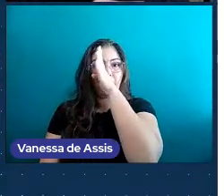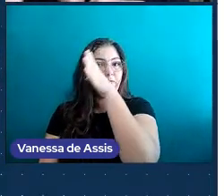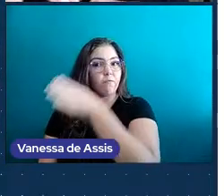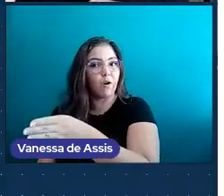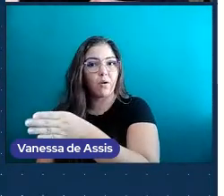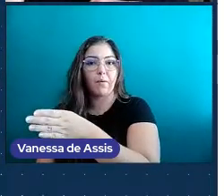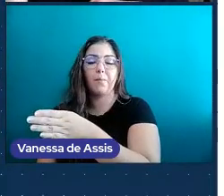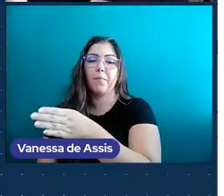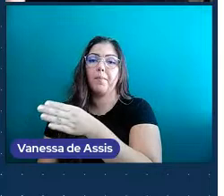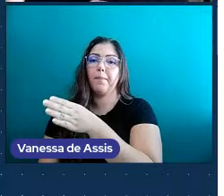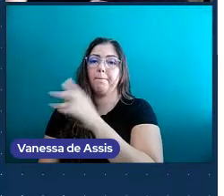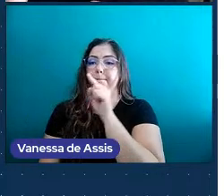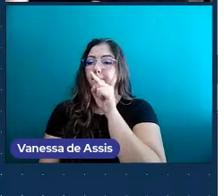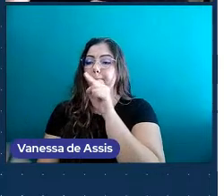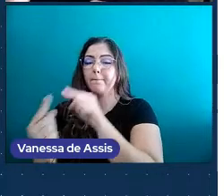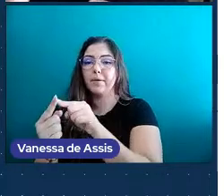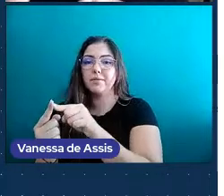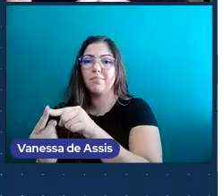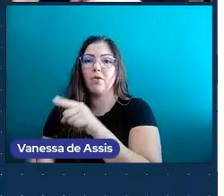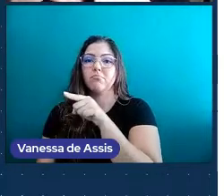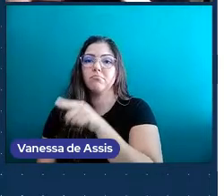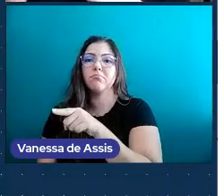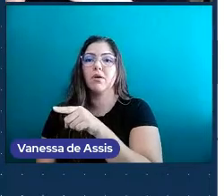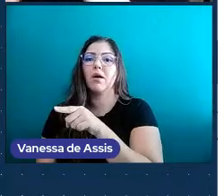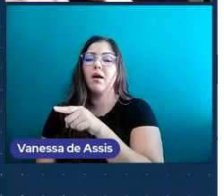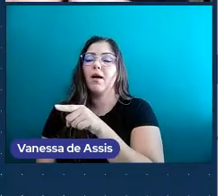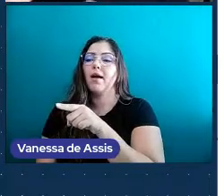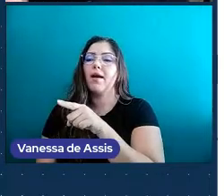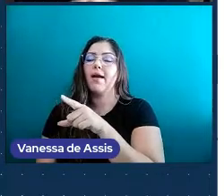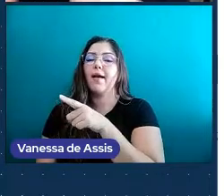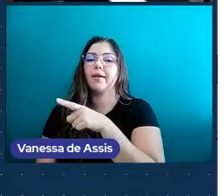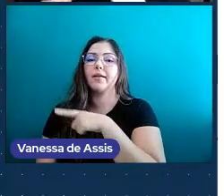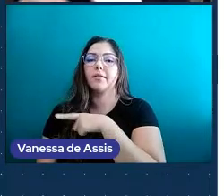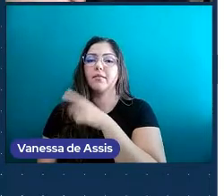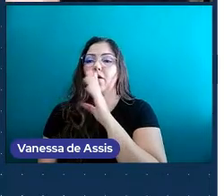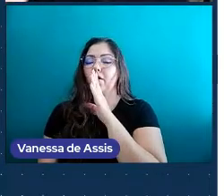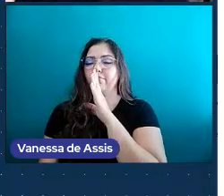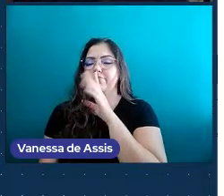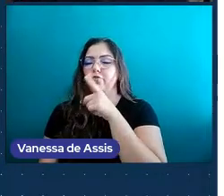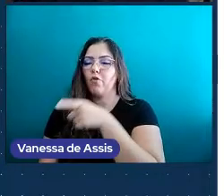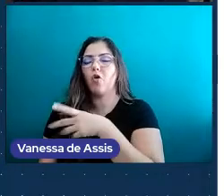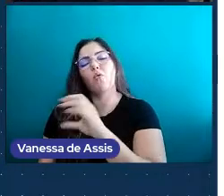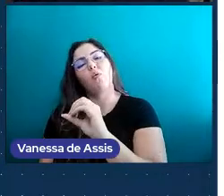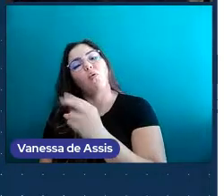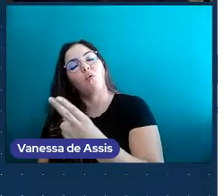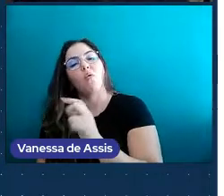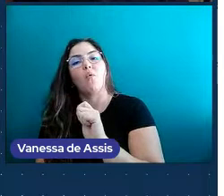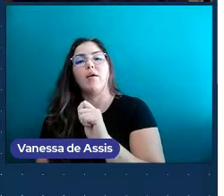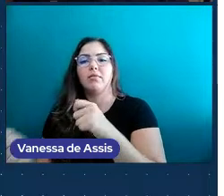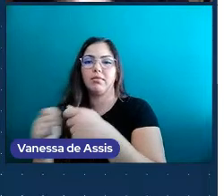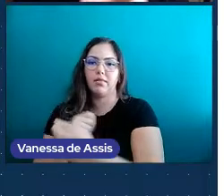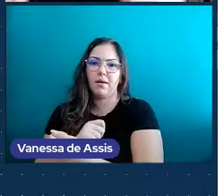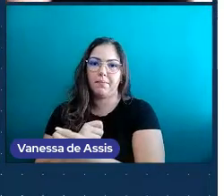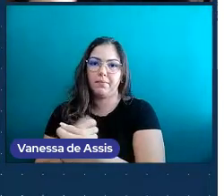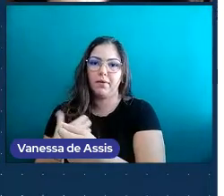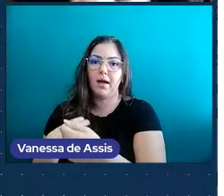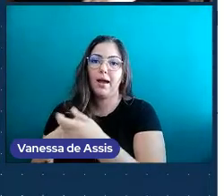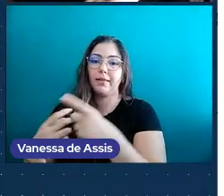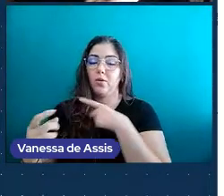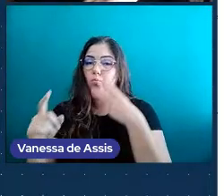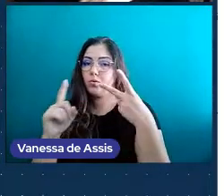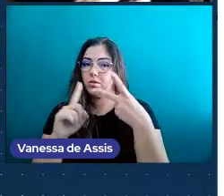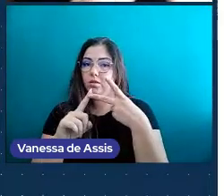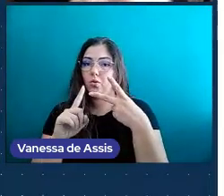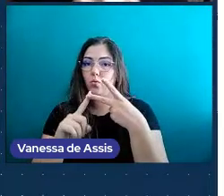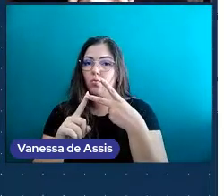qualitativa, então vem de dentro da pesquisa qualitativa, ou então aqueles adaptados, também chamados de paralelos ou extrínsecos, que